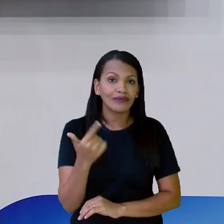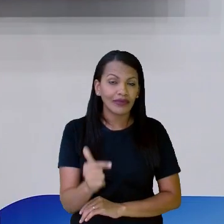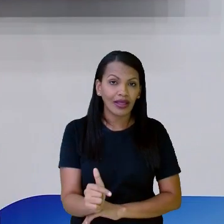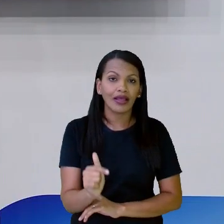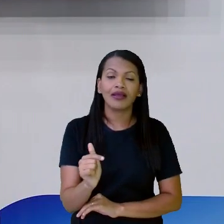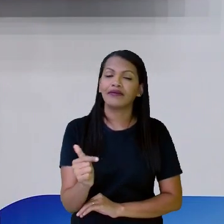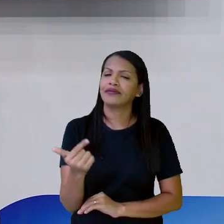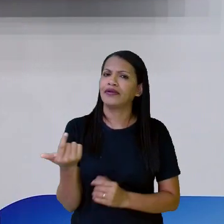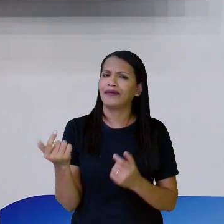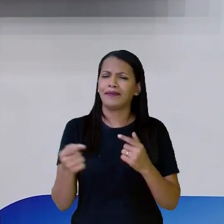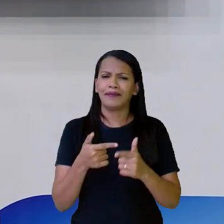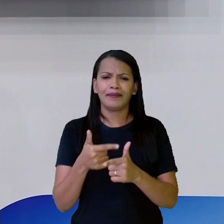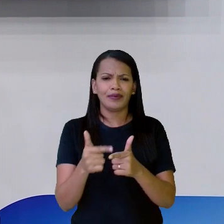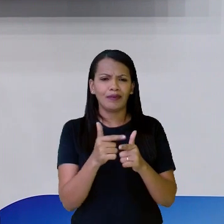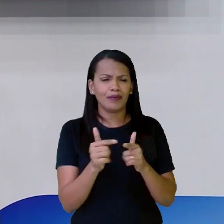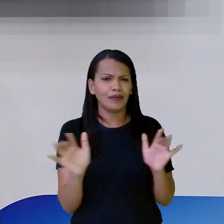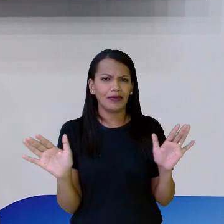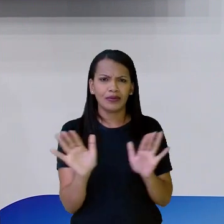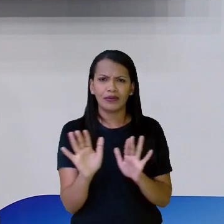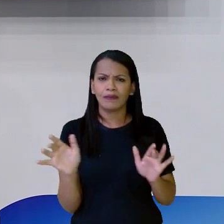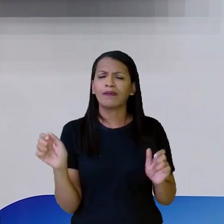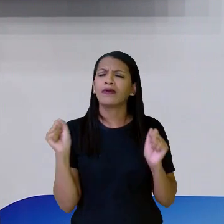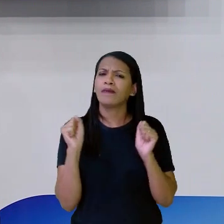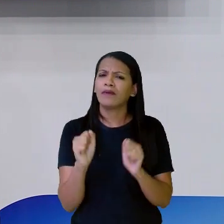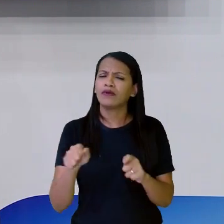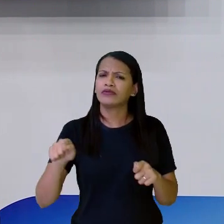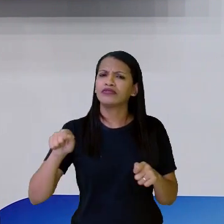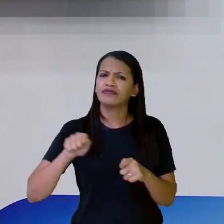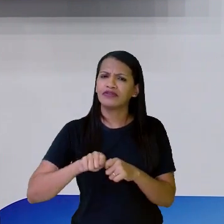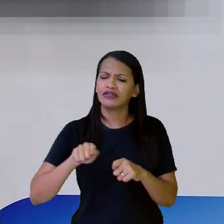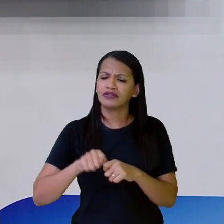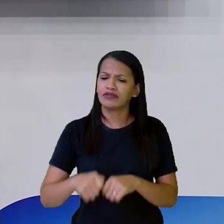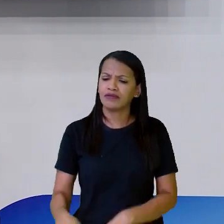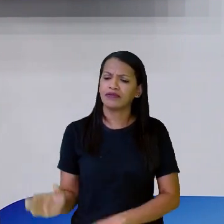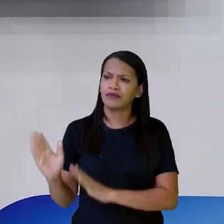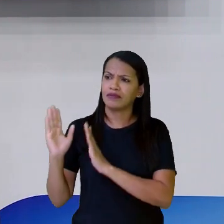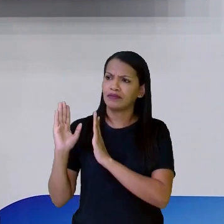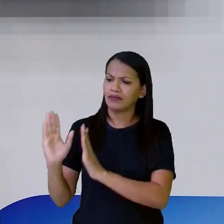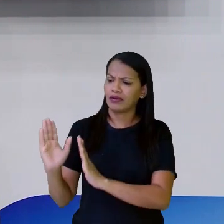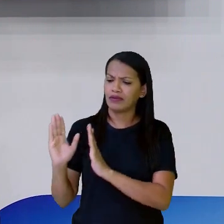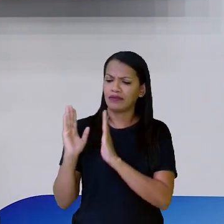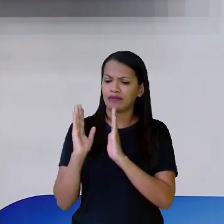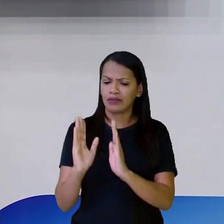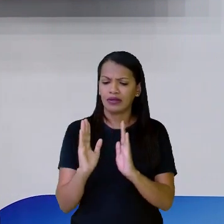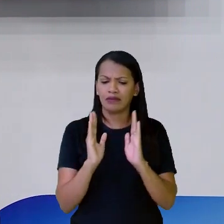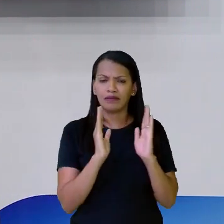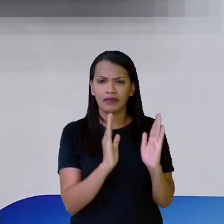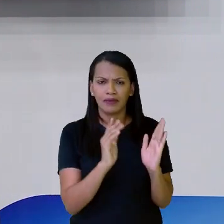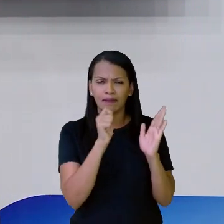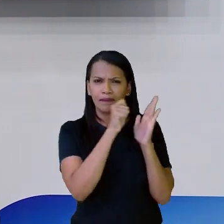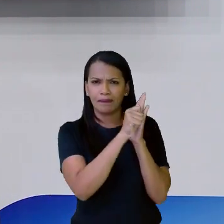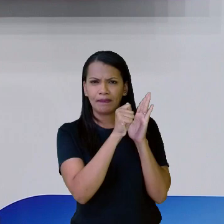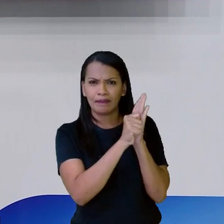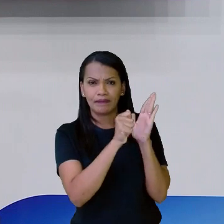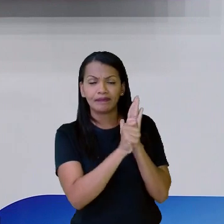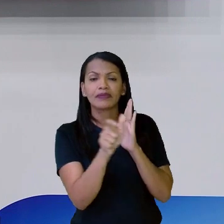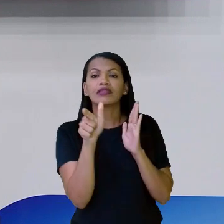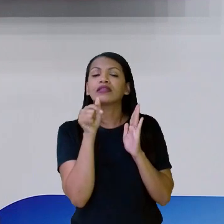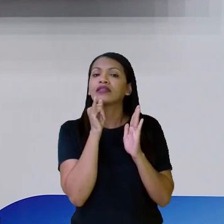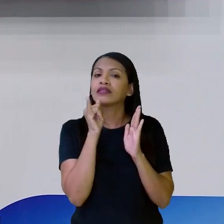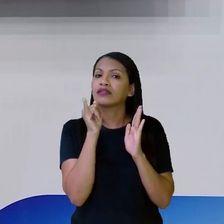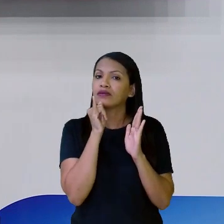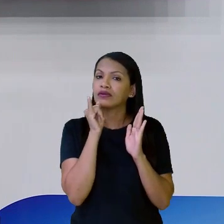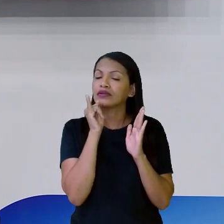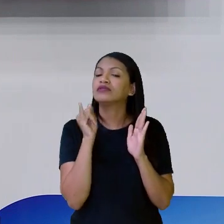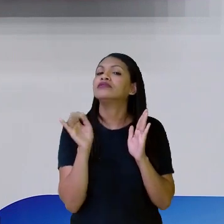material dourado, não tem problema. Você faz um quadro de valor e lugar. Aqui eu tenho outro exemplo. Nesse, a gente já